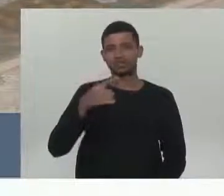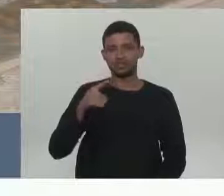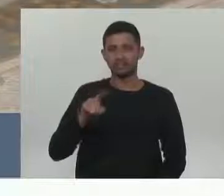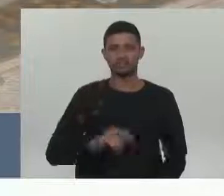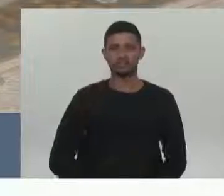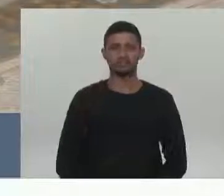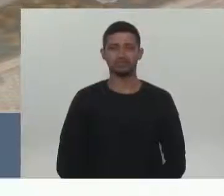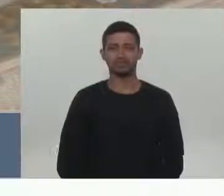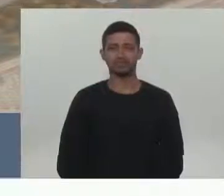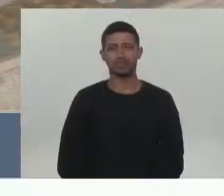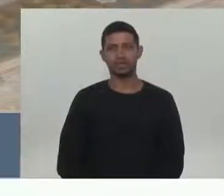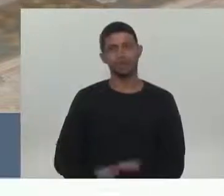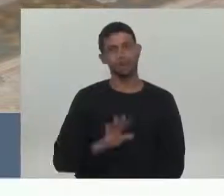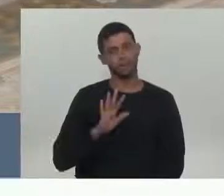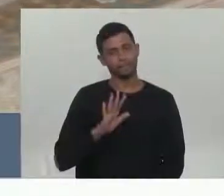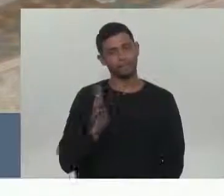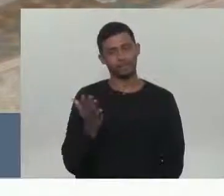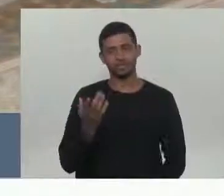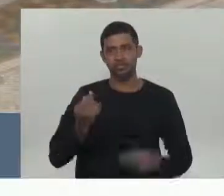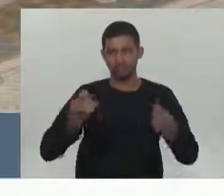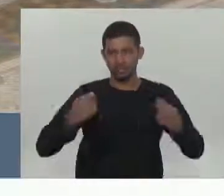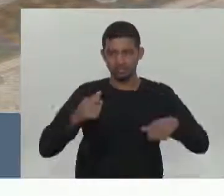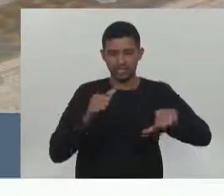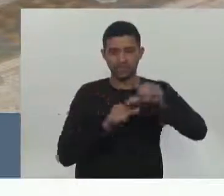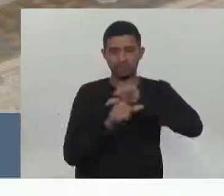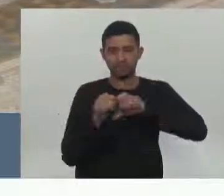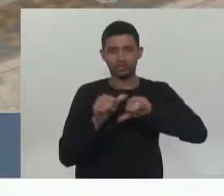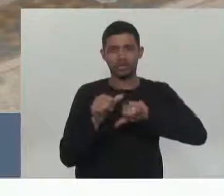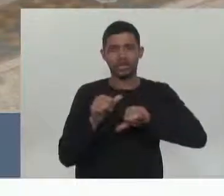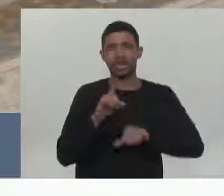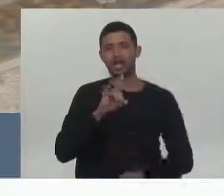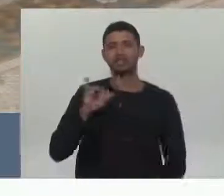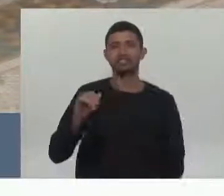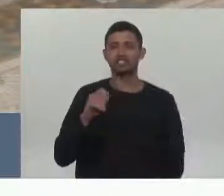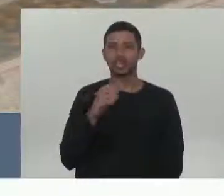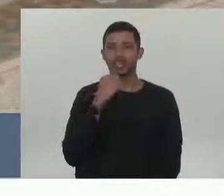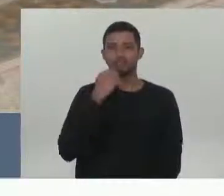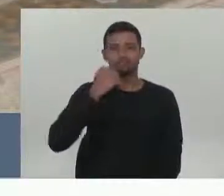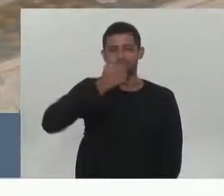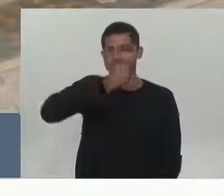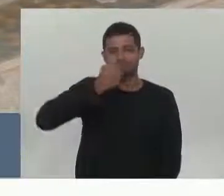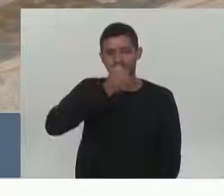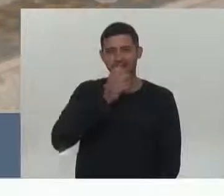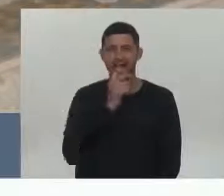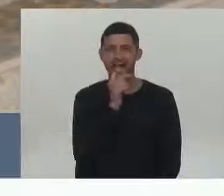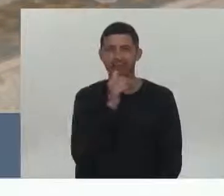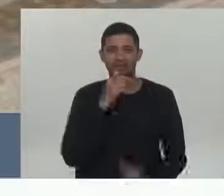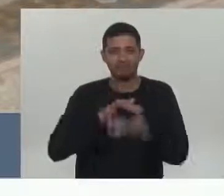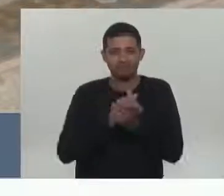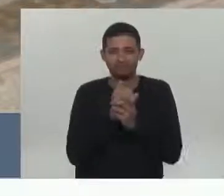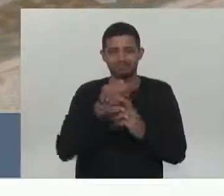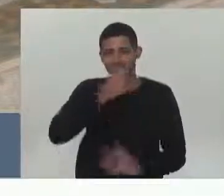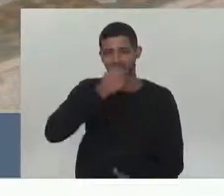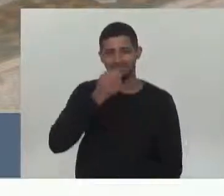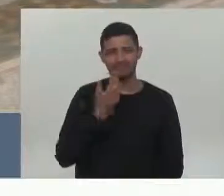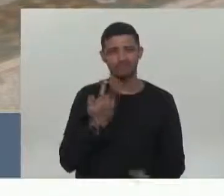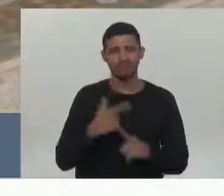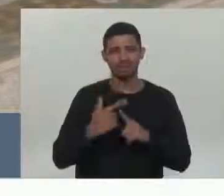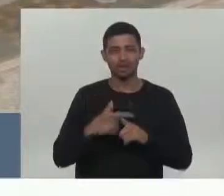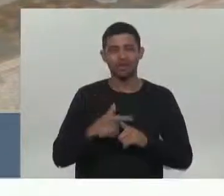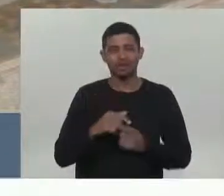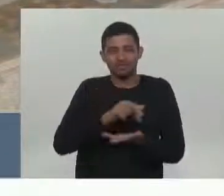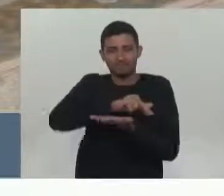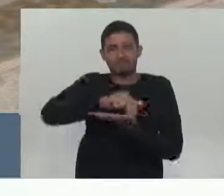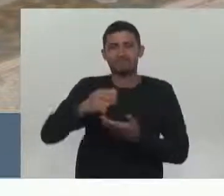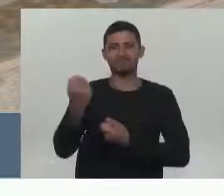lava-pés, mas deveria ser o dia do lava-boca, senhor deputado, porque a quantidade de calúnias que eu ouvi